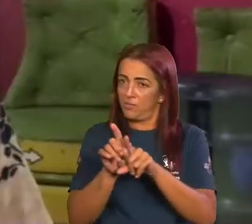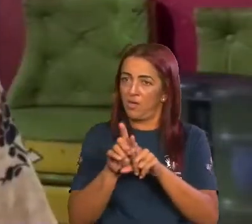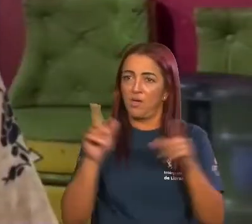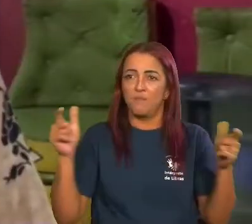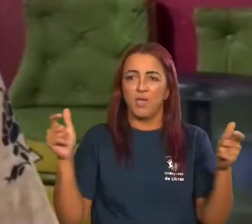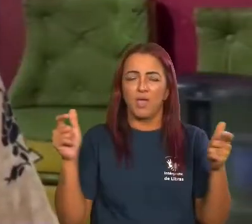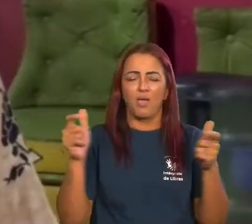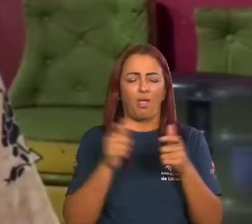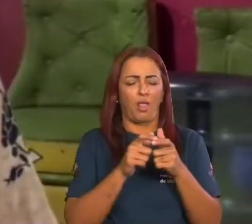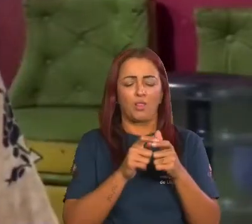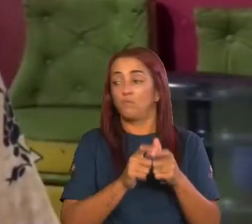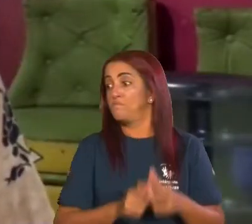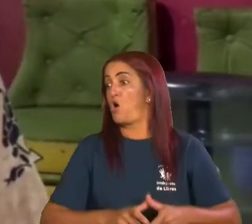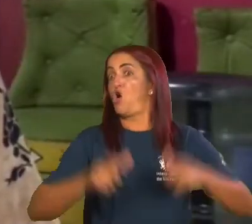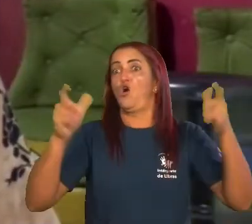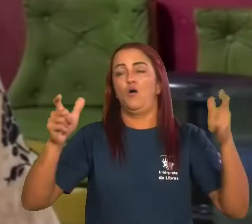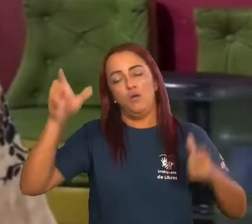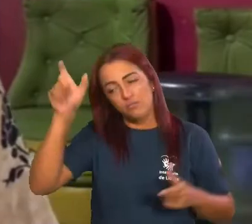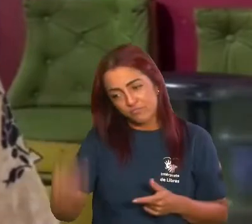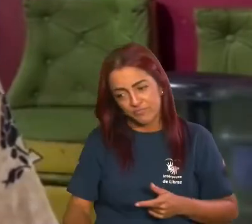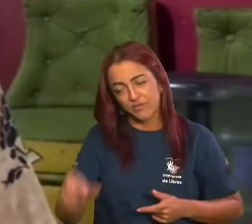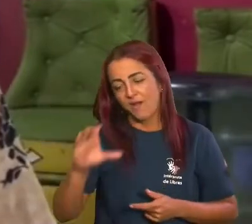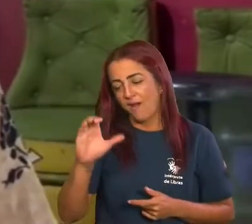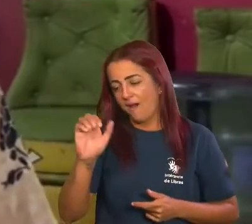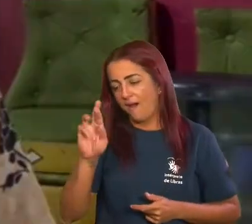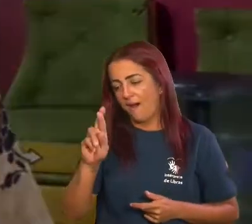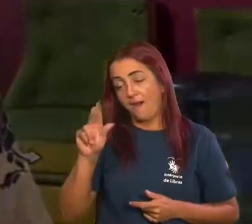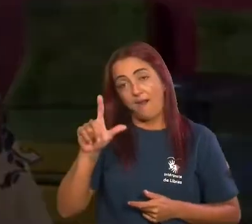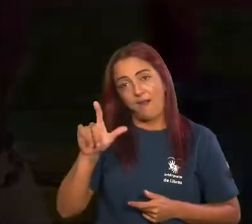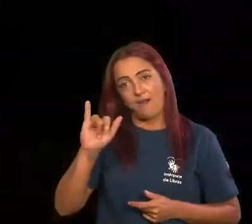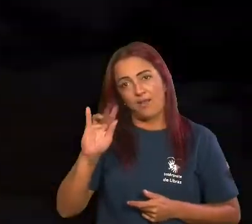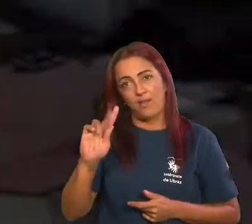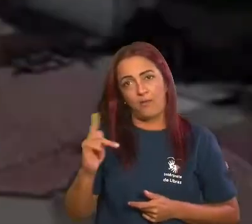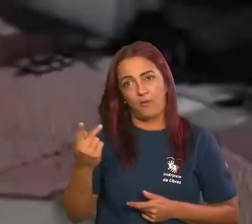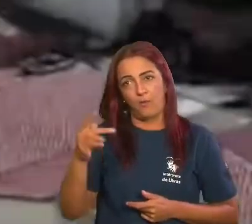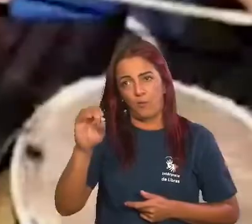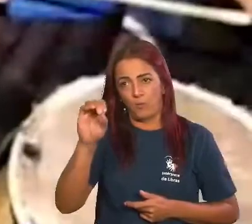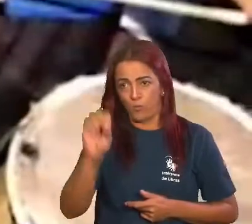pequeno para a grandiosidade da pessoa que ele é e que ele representa.